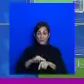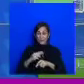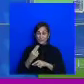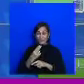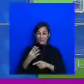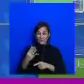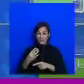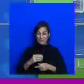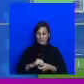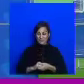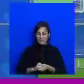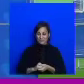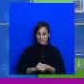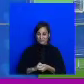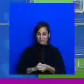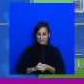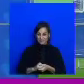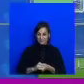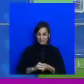Marrom, 24.